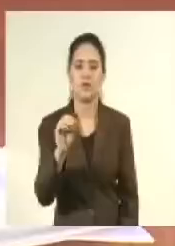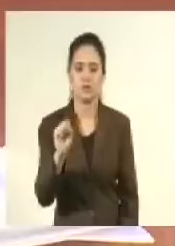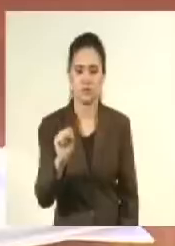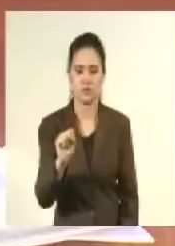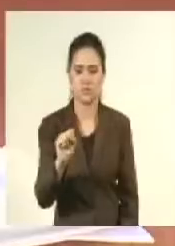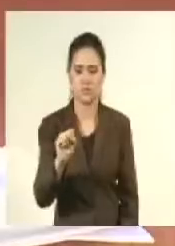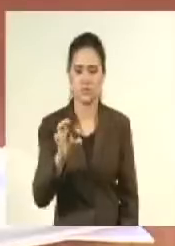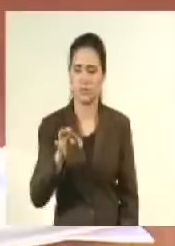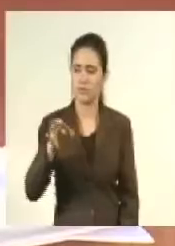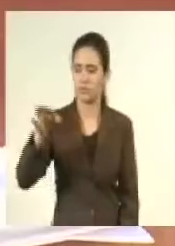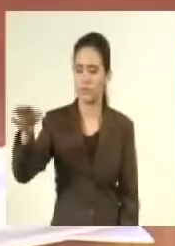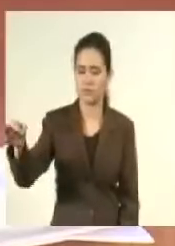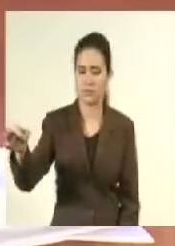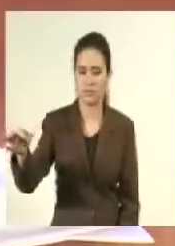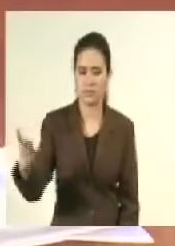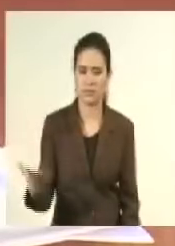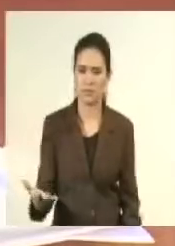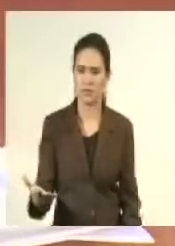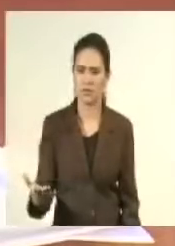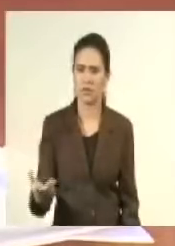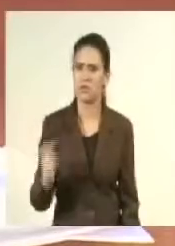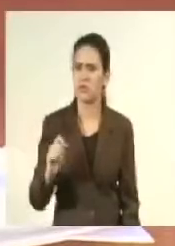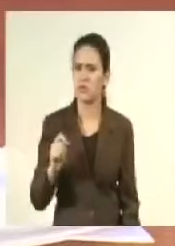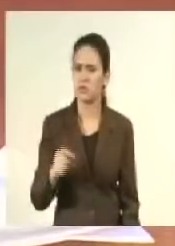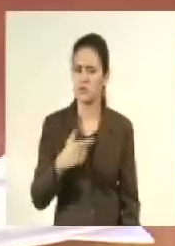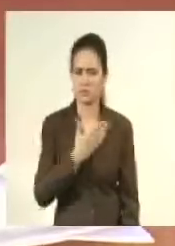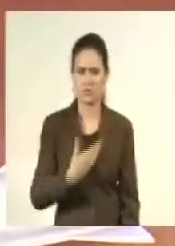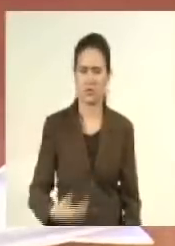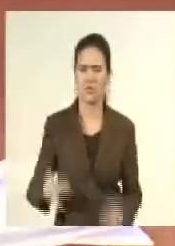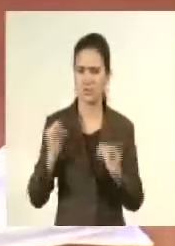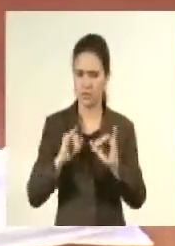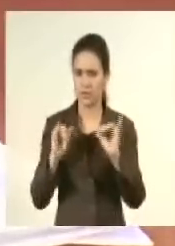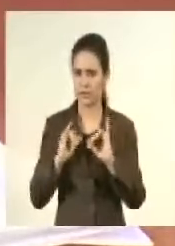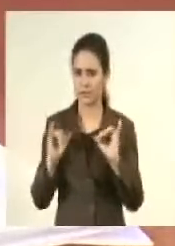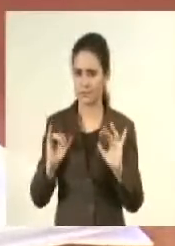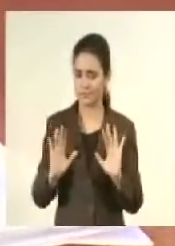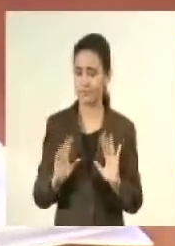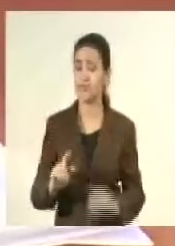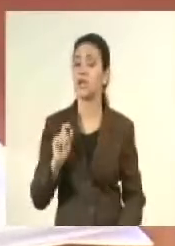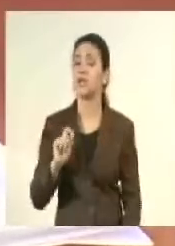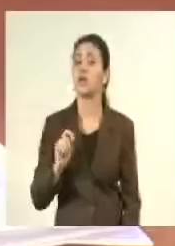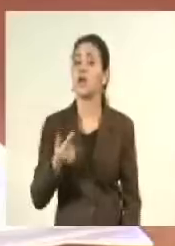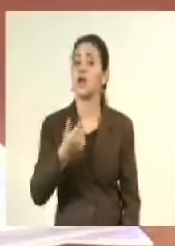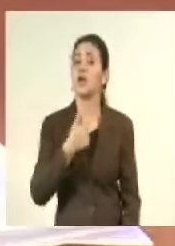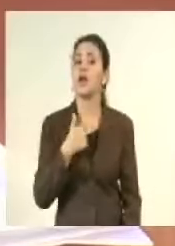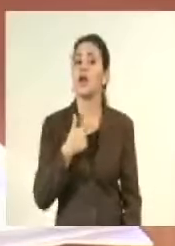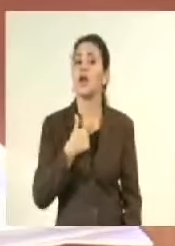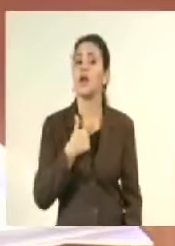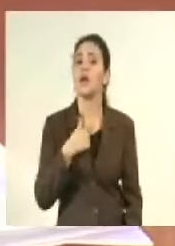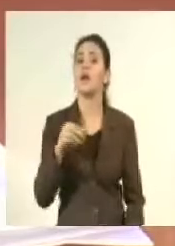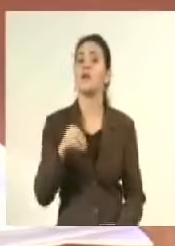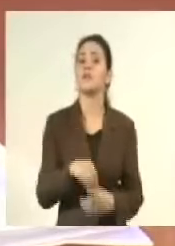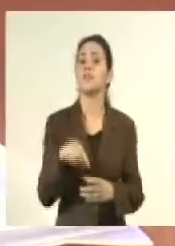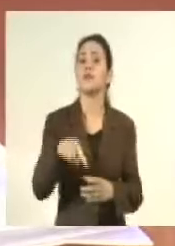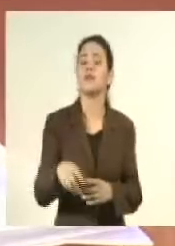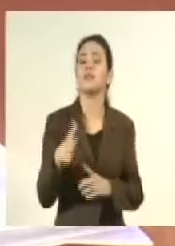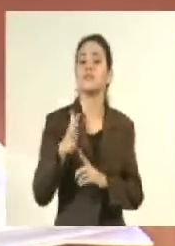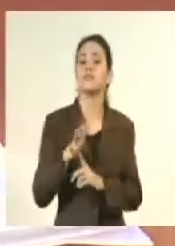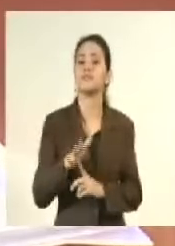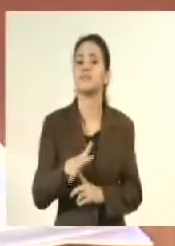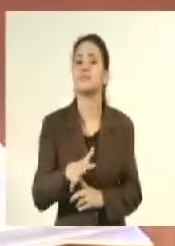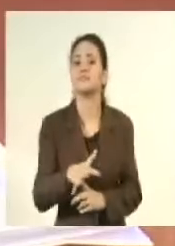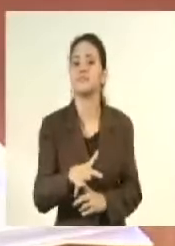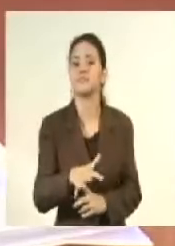É essa a lógica que o governo diz. E que eu estava na aeronave, deputado Antônio Pereira,